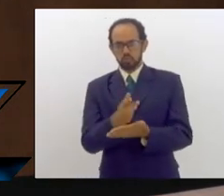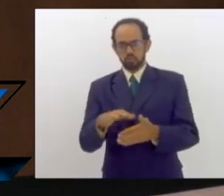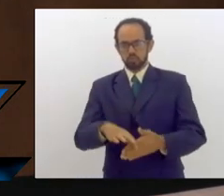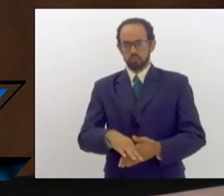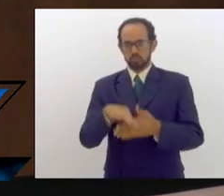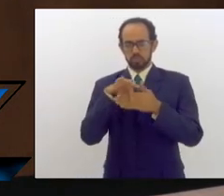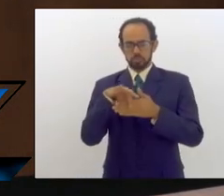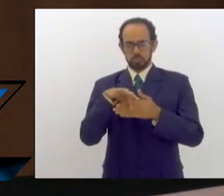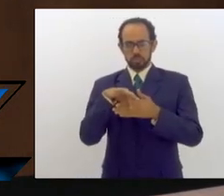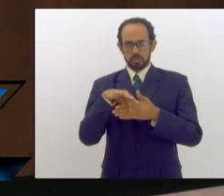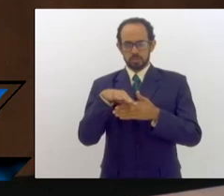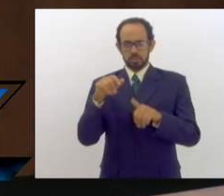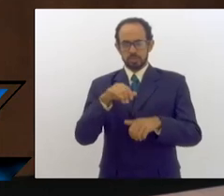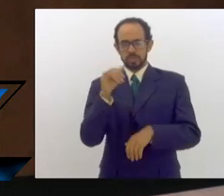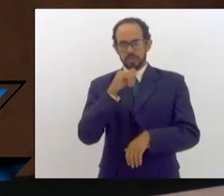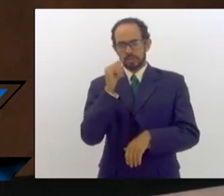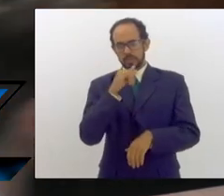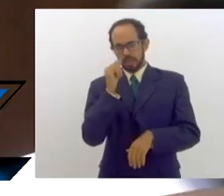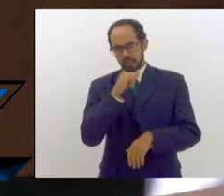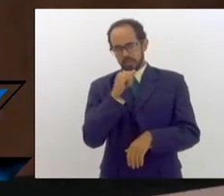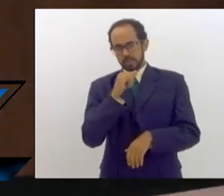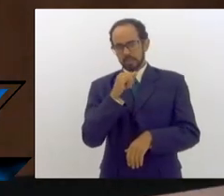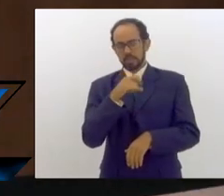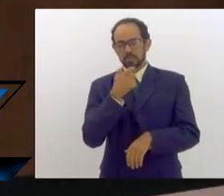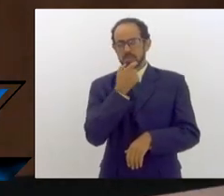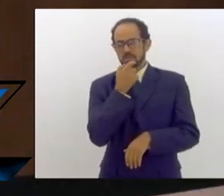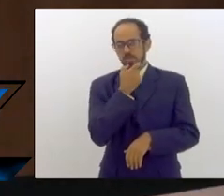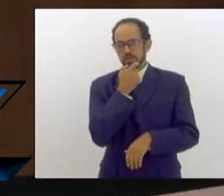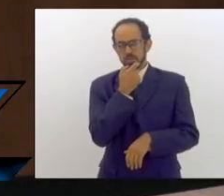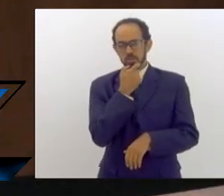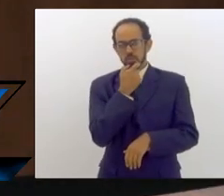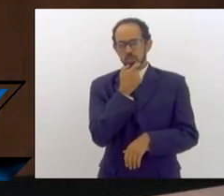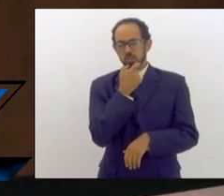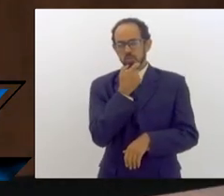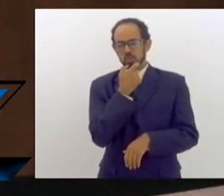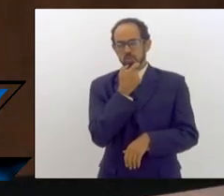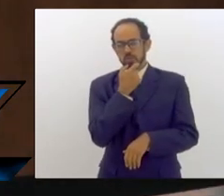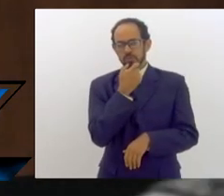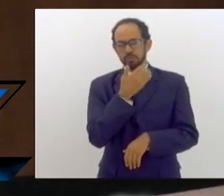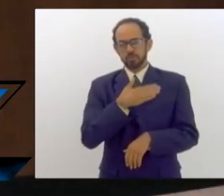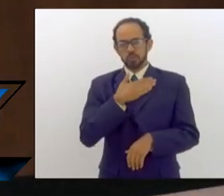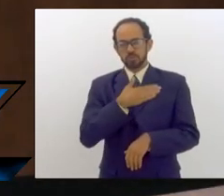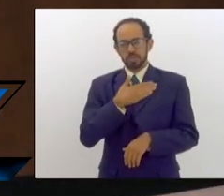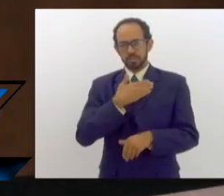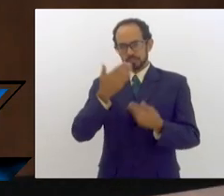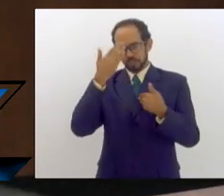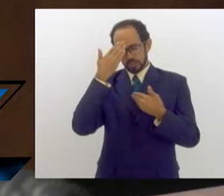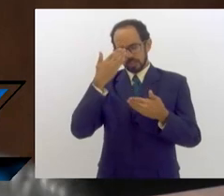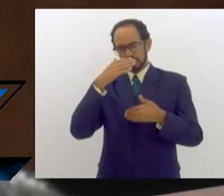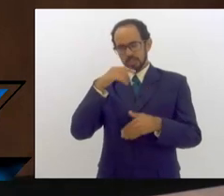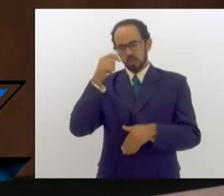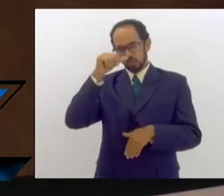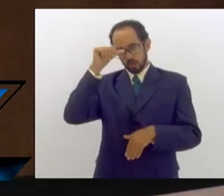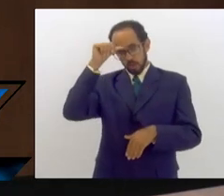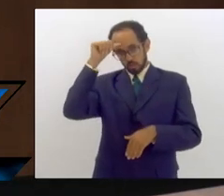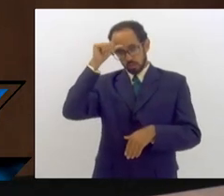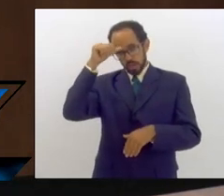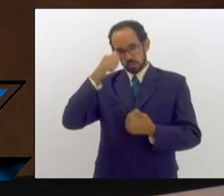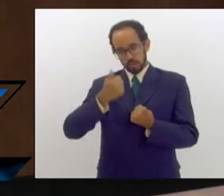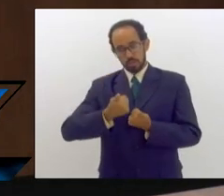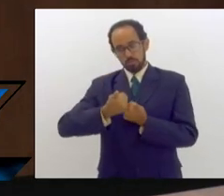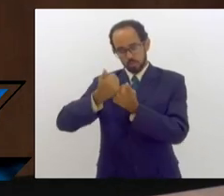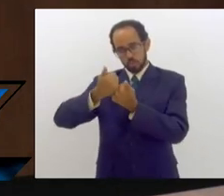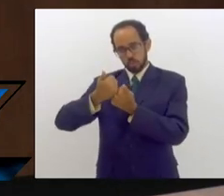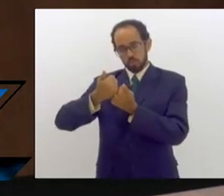da Itália do Reino Unido e eu queria agradecer ao Governador Cláudio Castro que ajudou muito e apoiou muito para